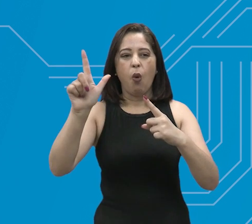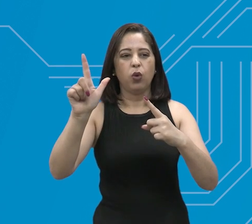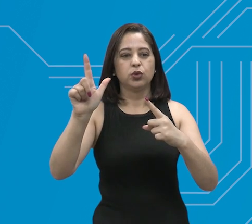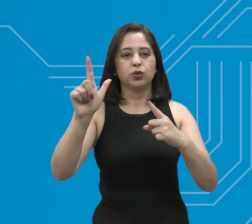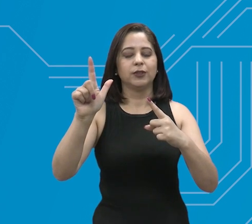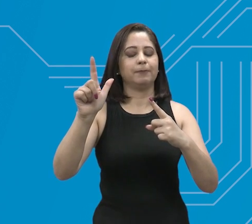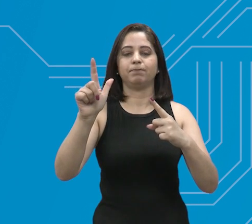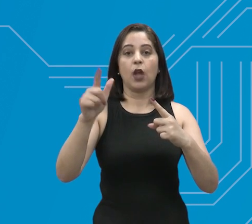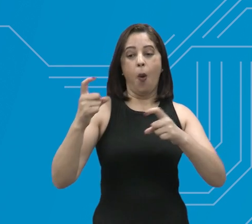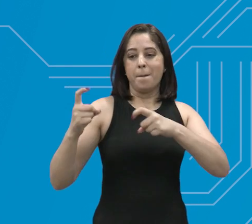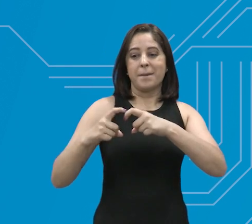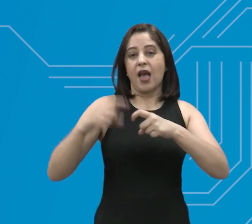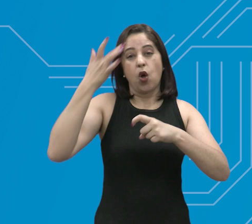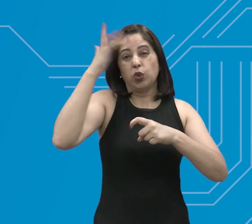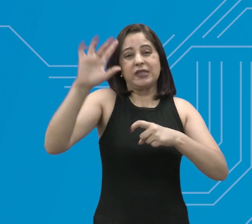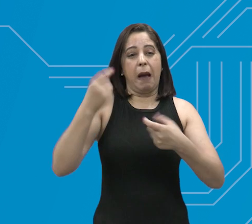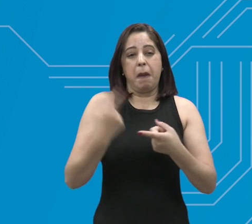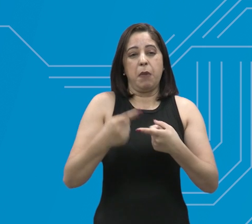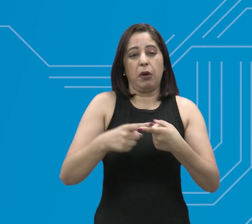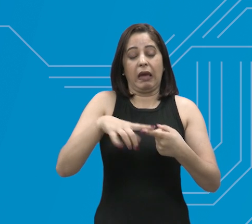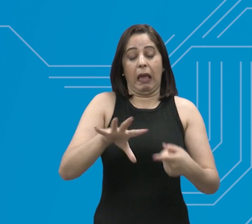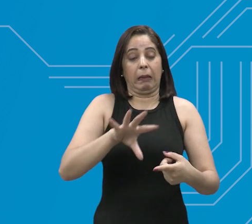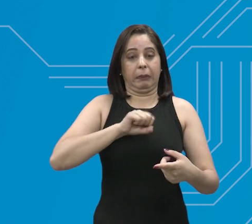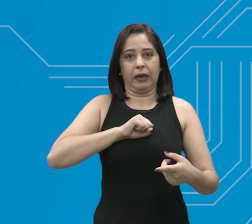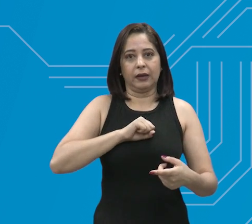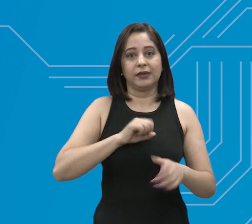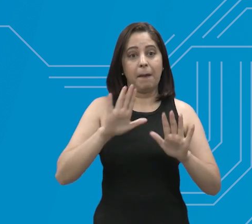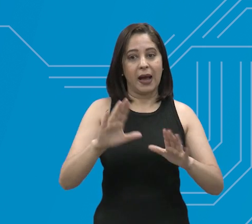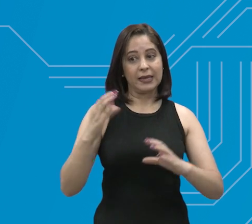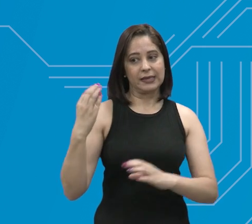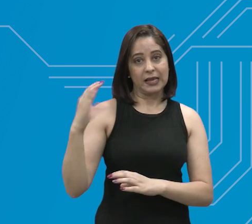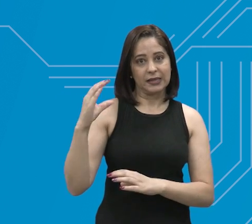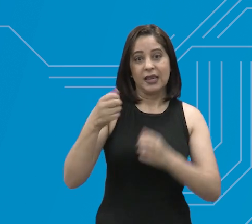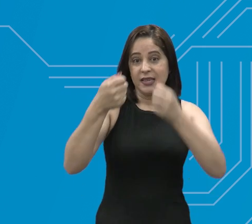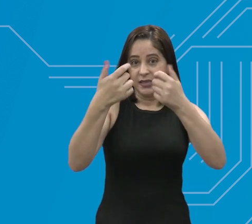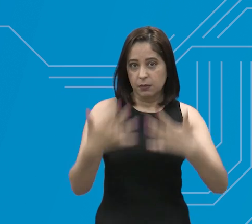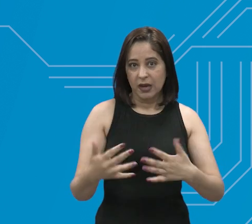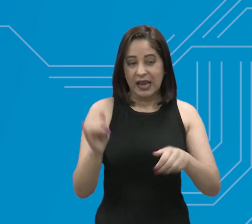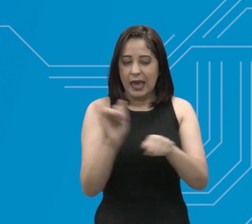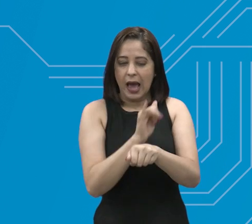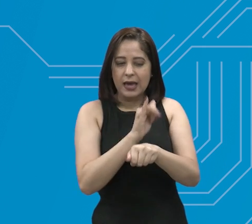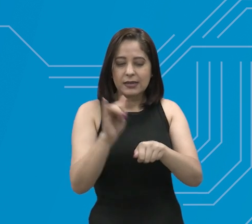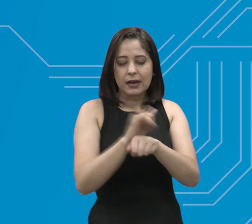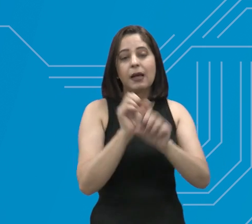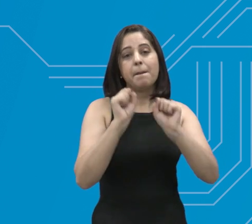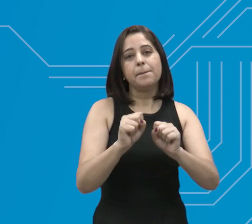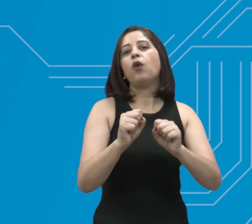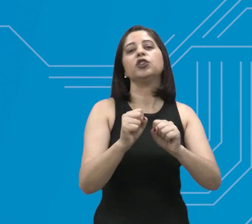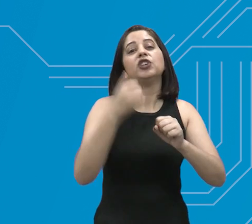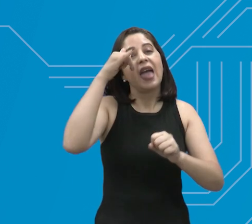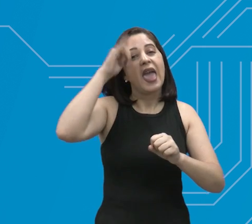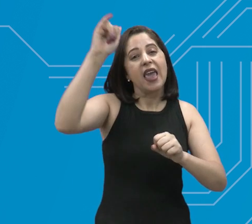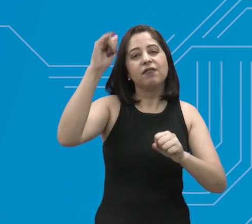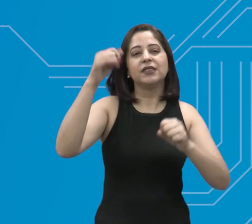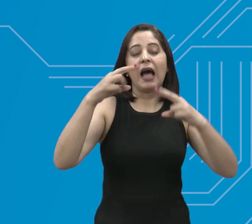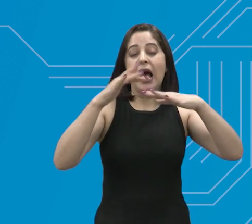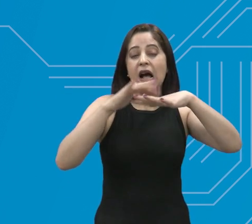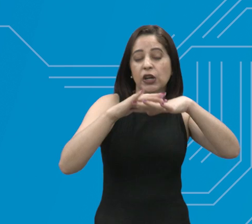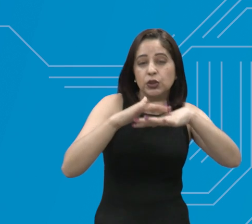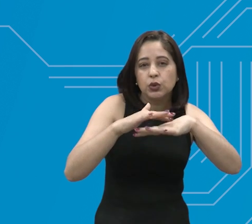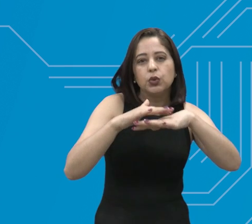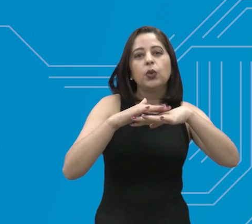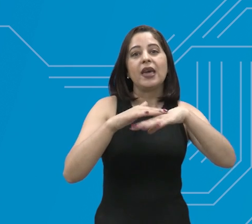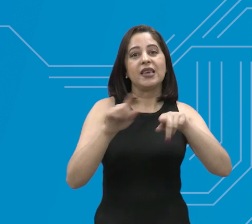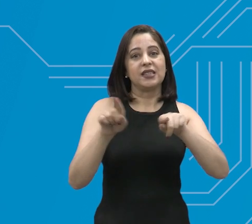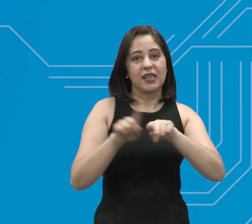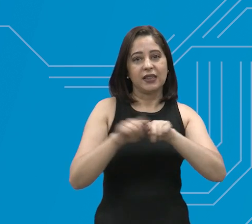estão totalmente determinadas. Mas a ciência já sabe que algumas medidas podem ajudar a retardar o